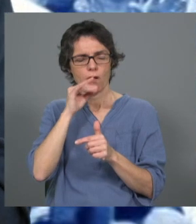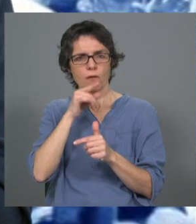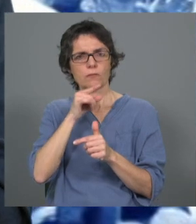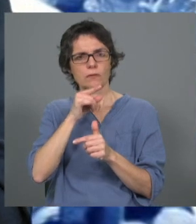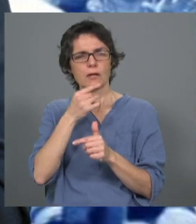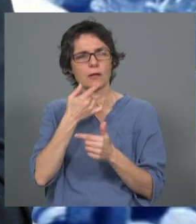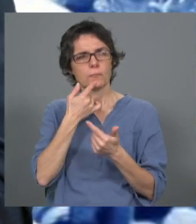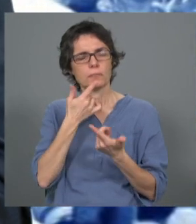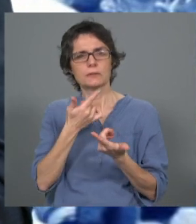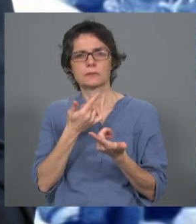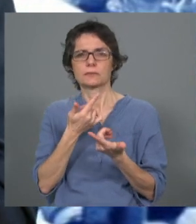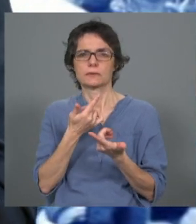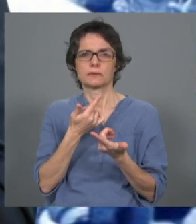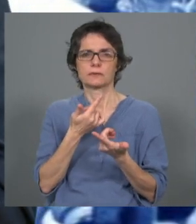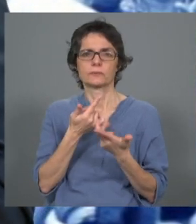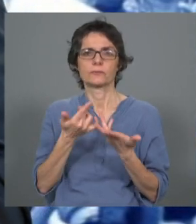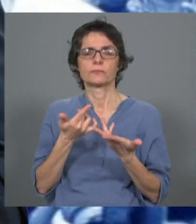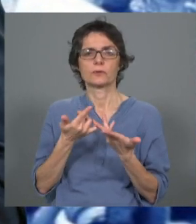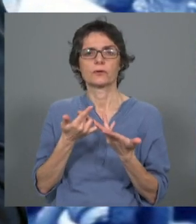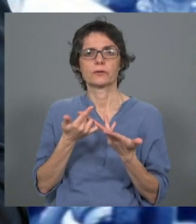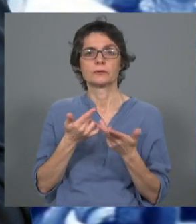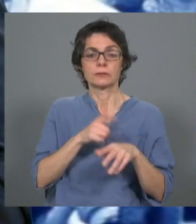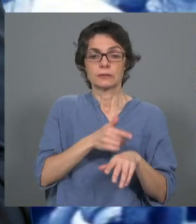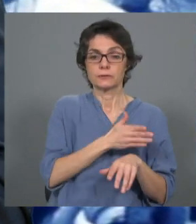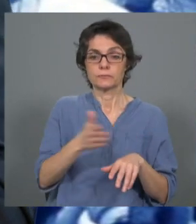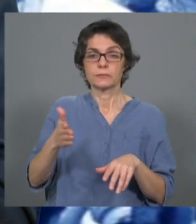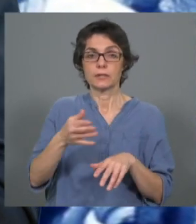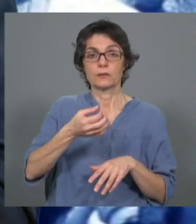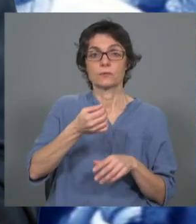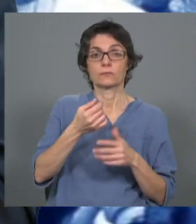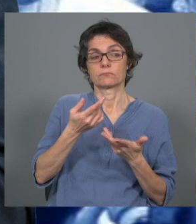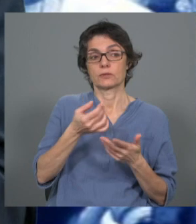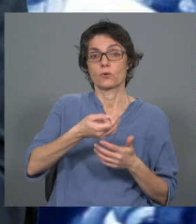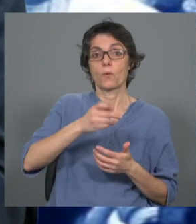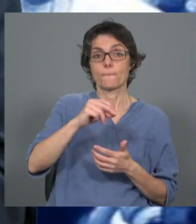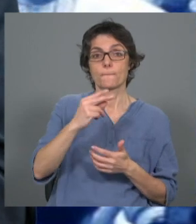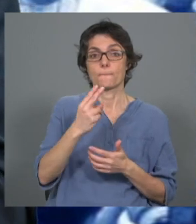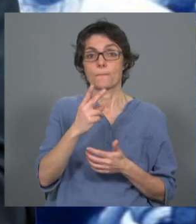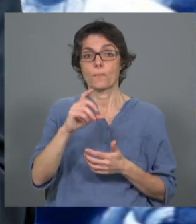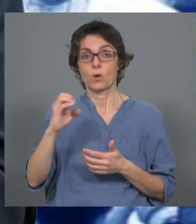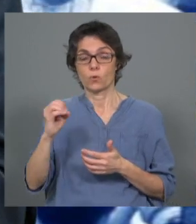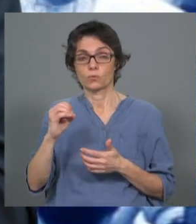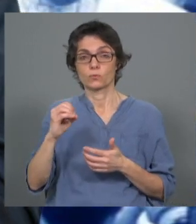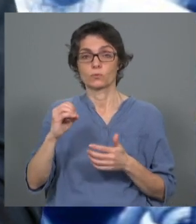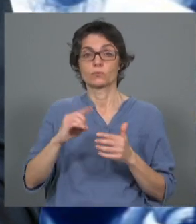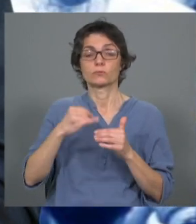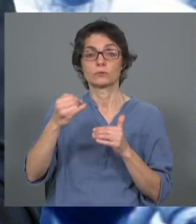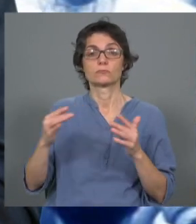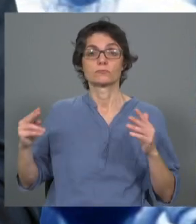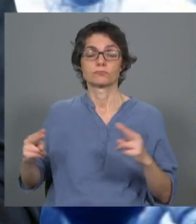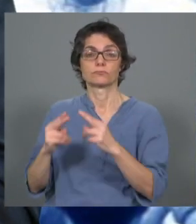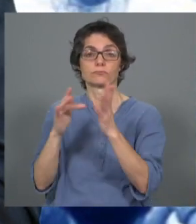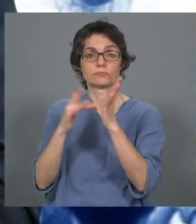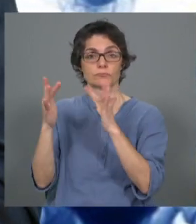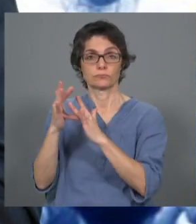de Paulo nesse período, digamos, catecumenal, que vai desde que encontra Jesus na estrada de